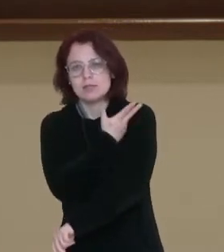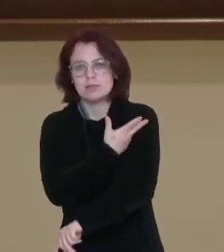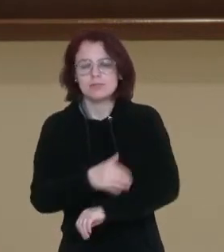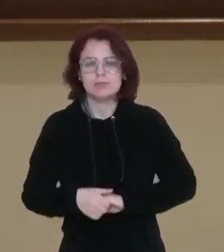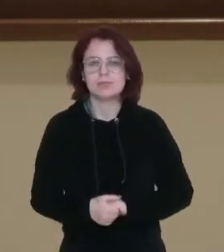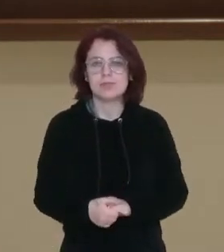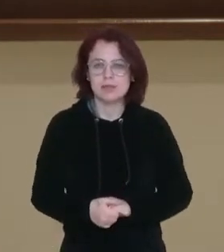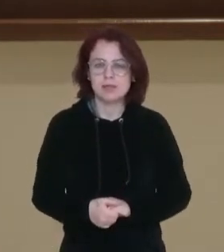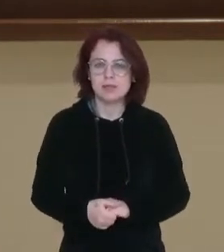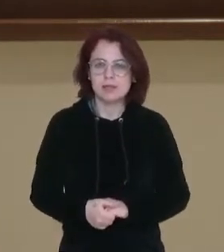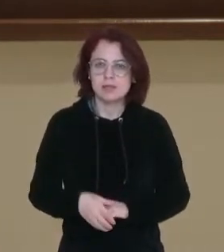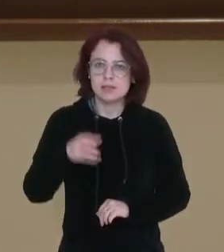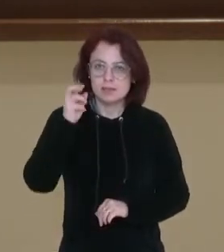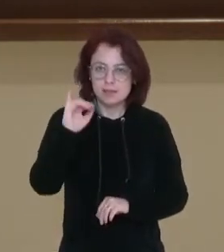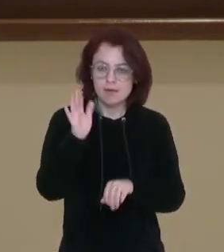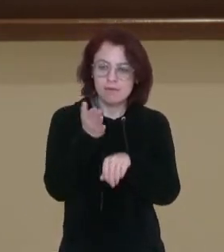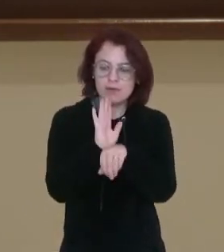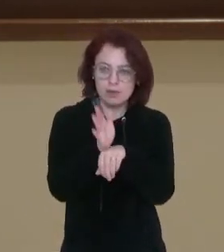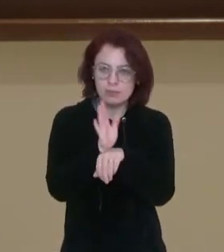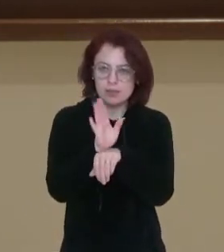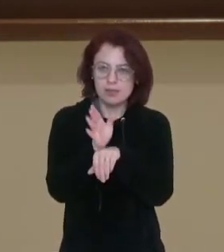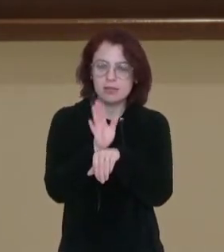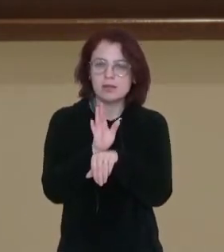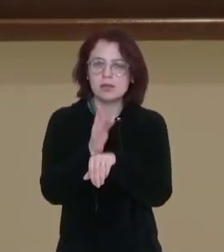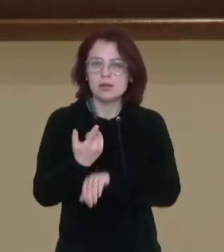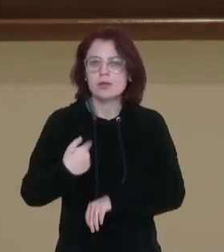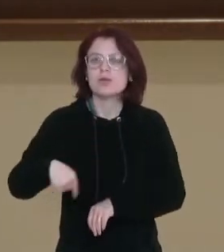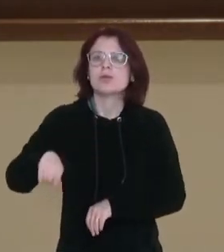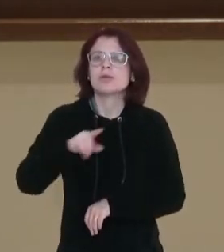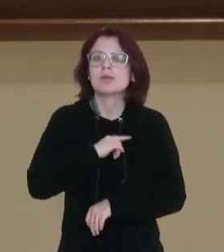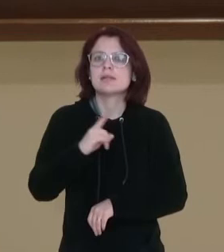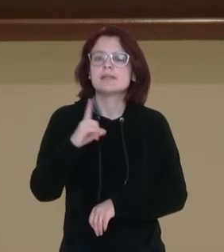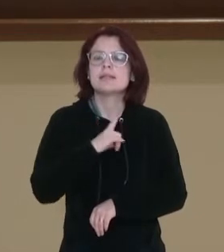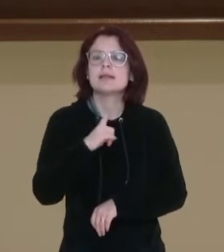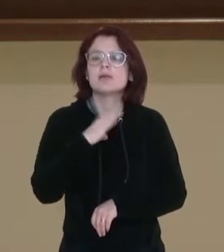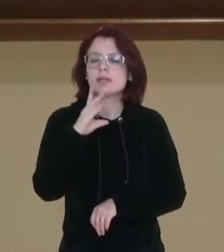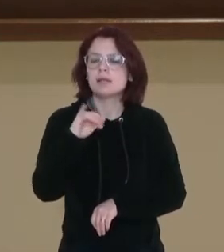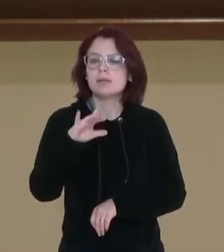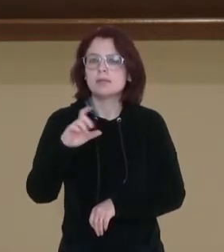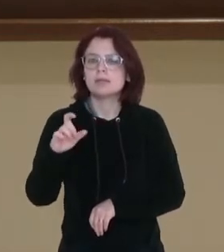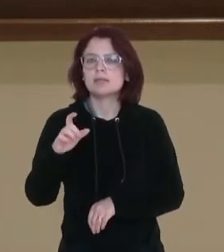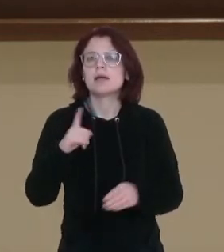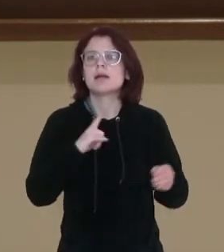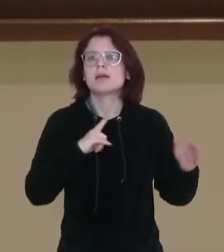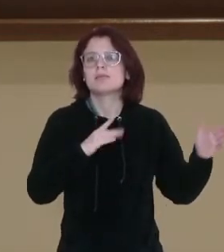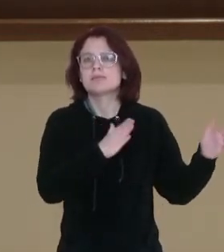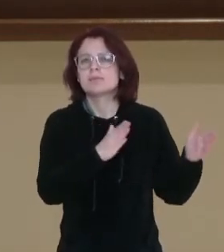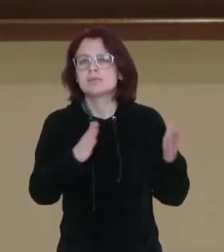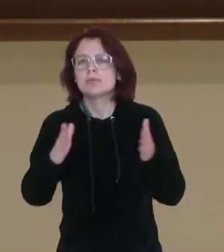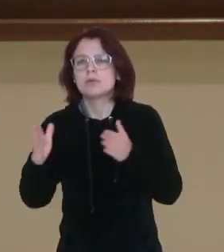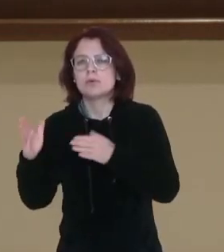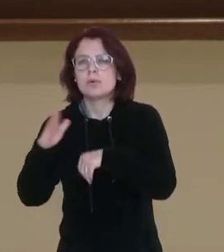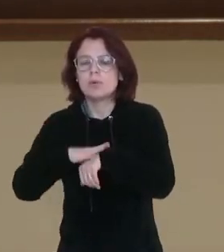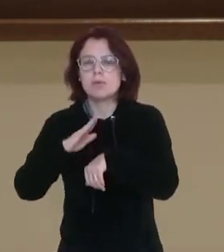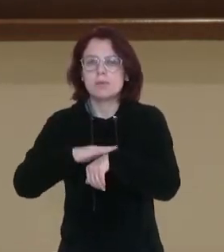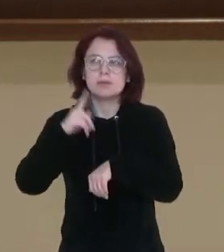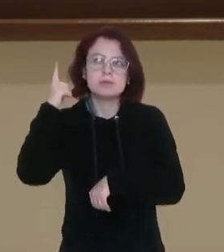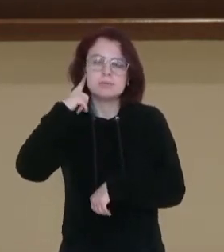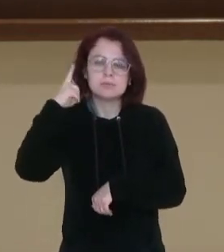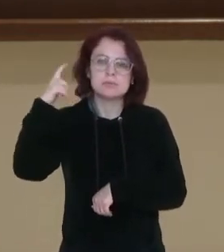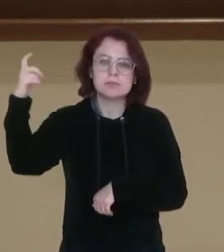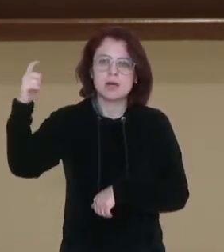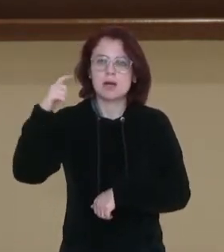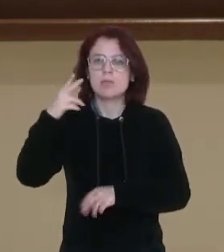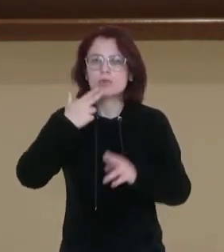é para um roteiro de filme, a gente tem ali o clímax acompanhado também da trilha sonora, que desperta no telespectador